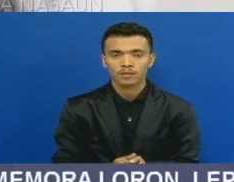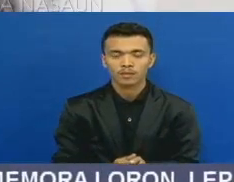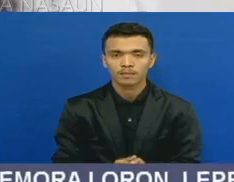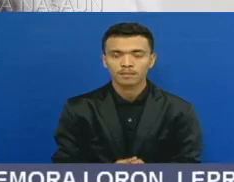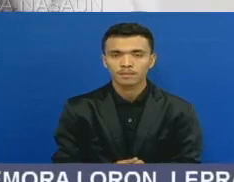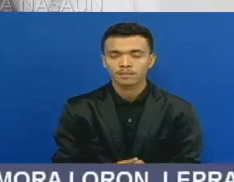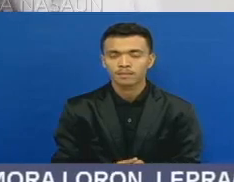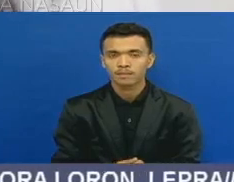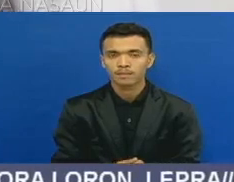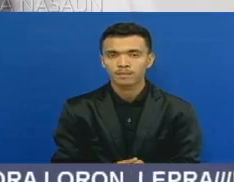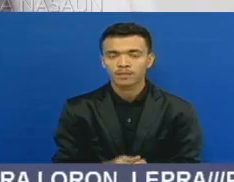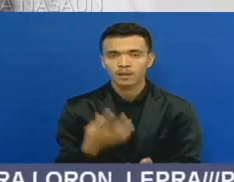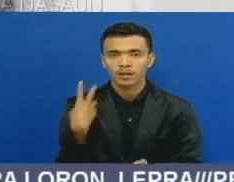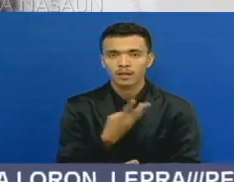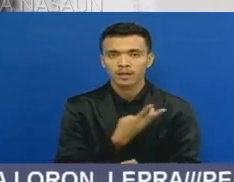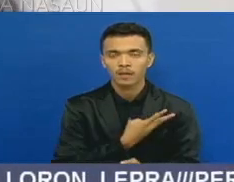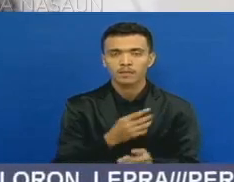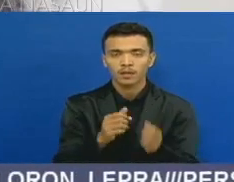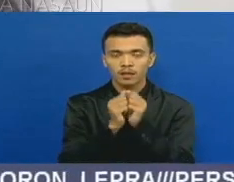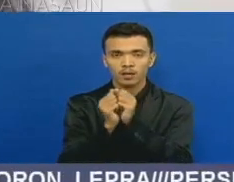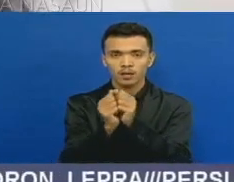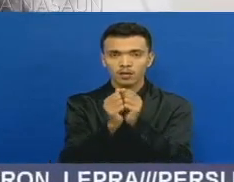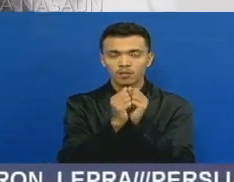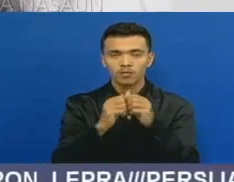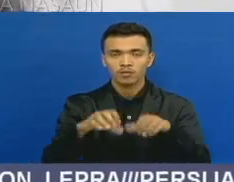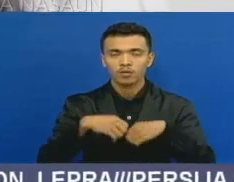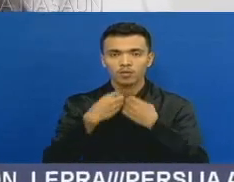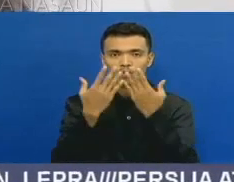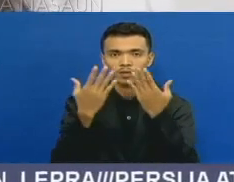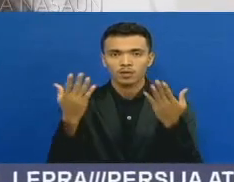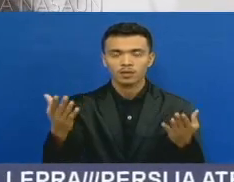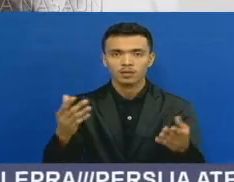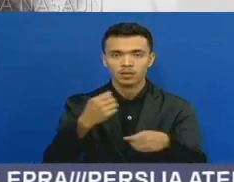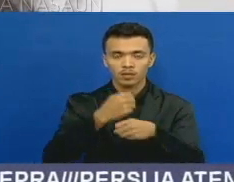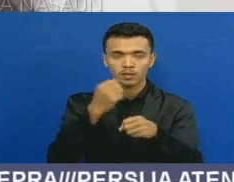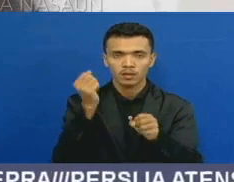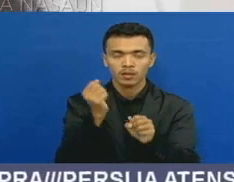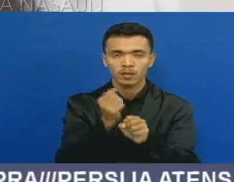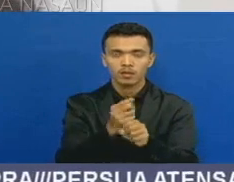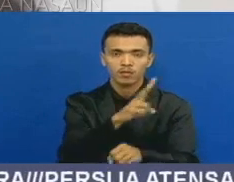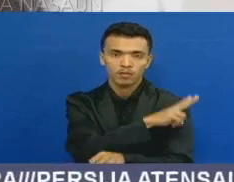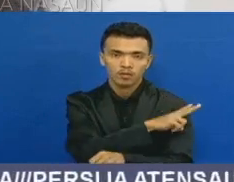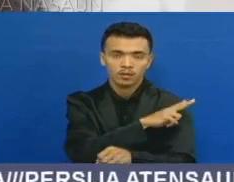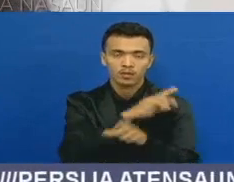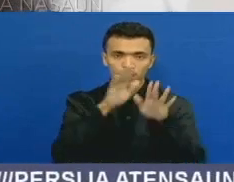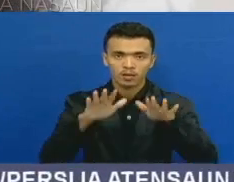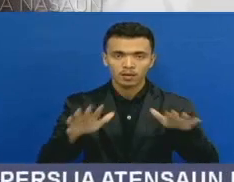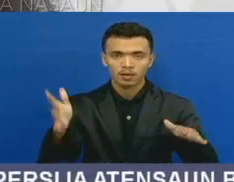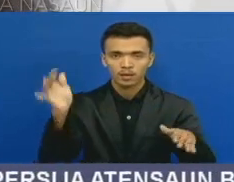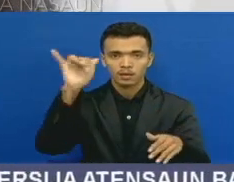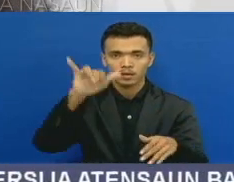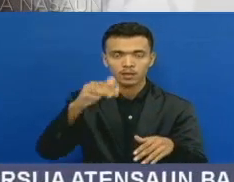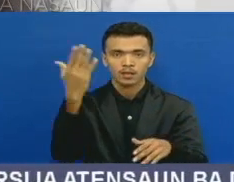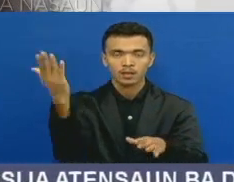100%. Então, a gente tem muito para oizar bele saitan albuné, mas bele labarice a área